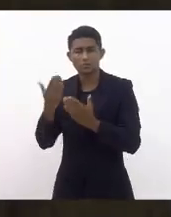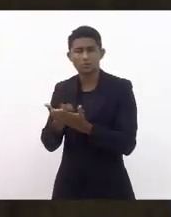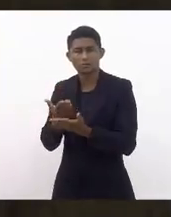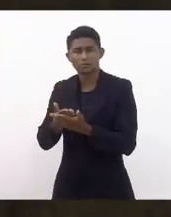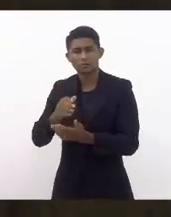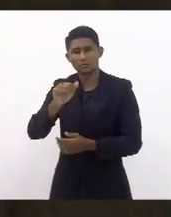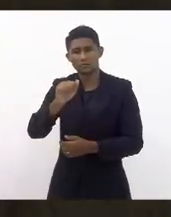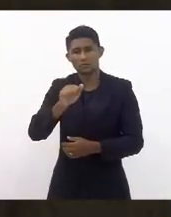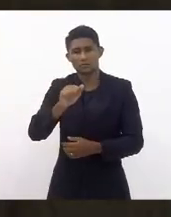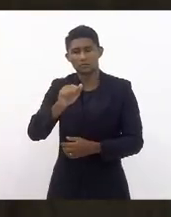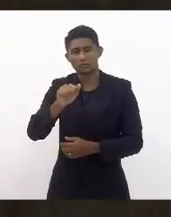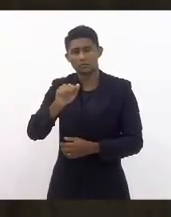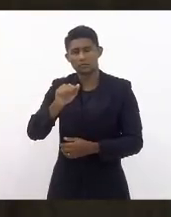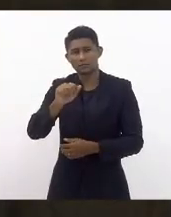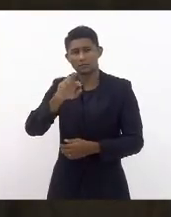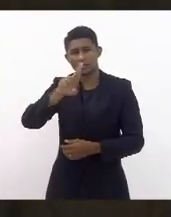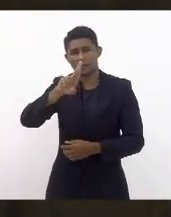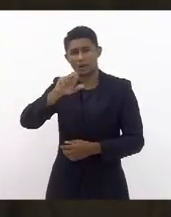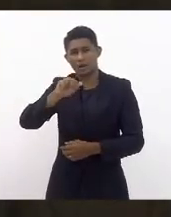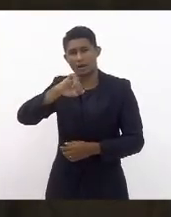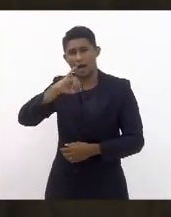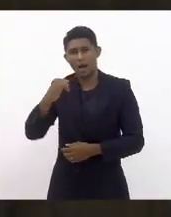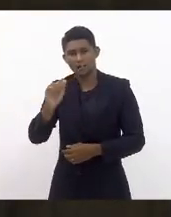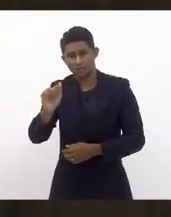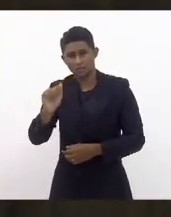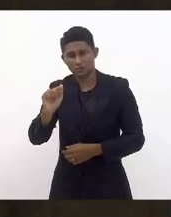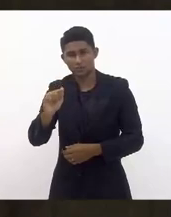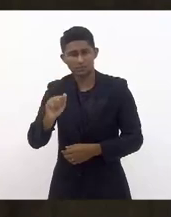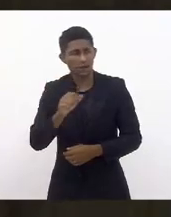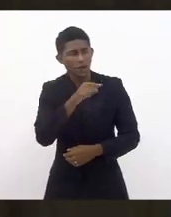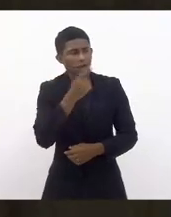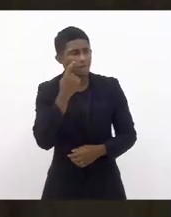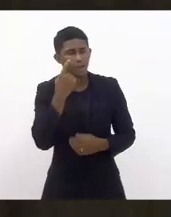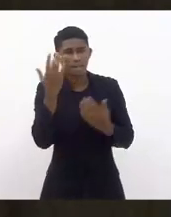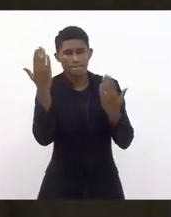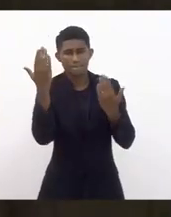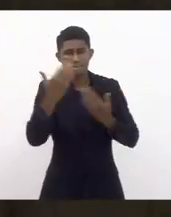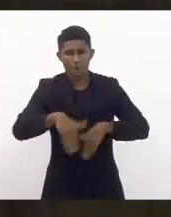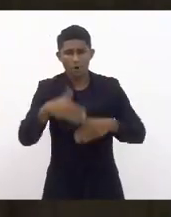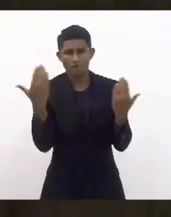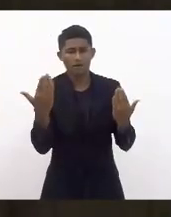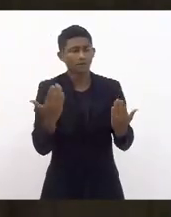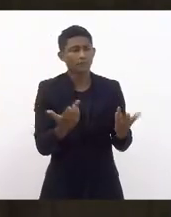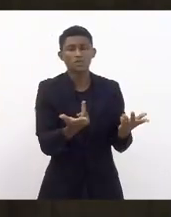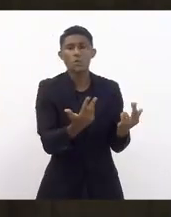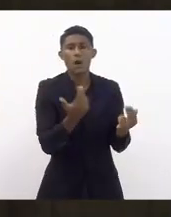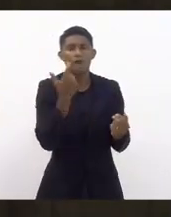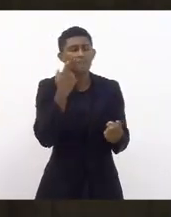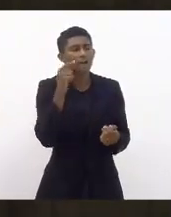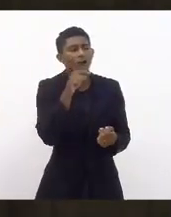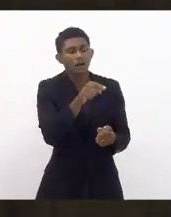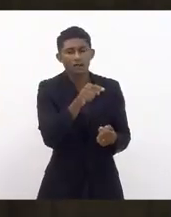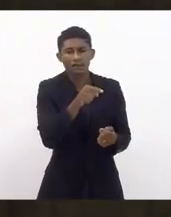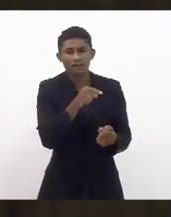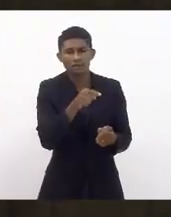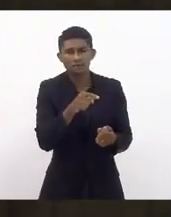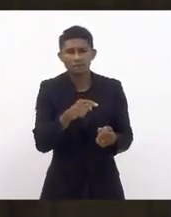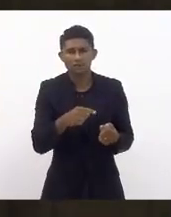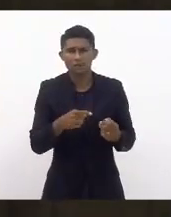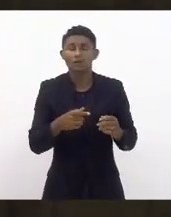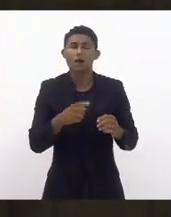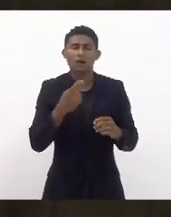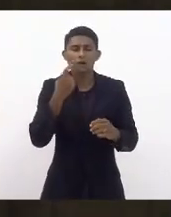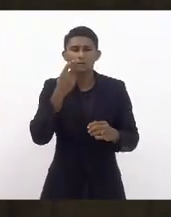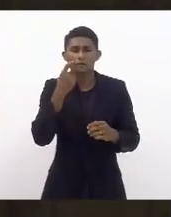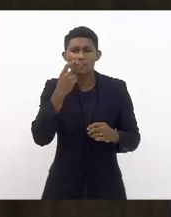Seib ou no colégio Raja e bota para ele fazer a mesma prova, para fazer uma faculdade, para passar pelo vestibular da